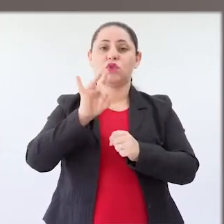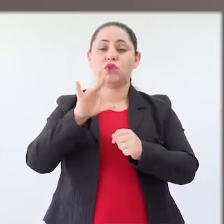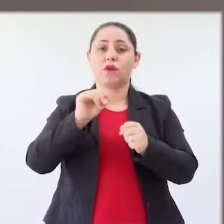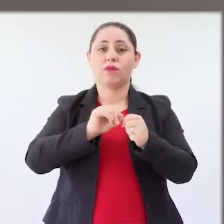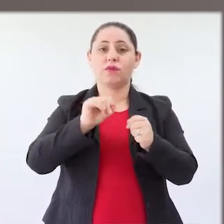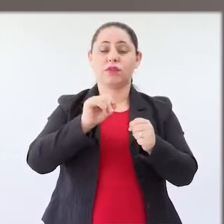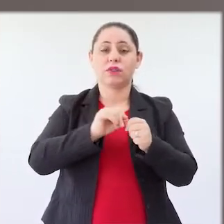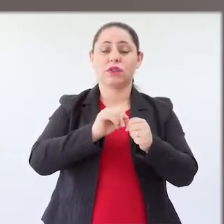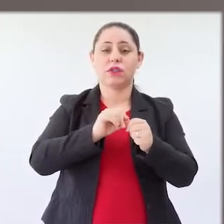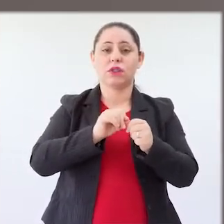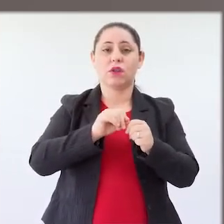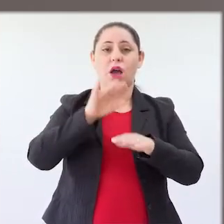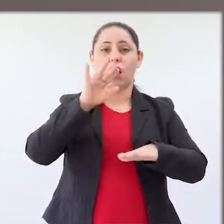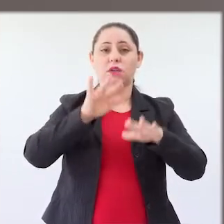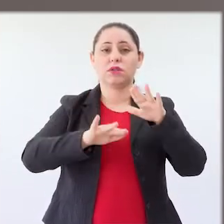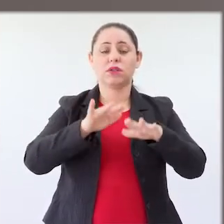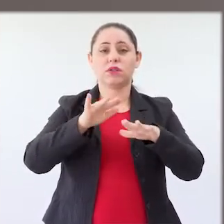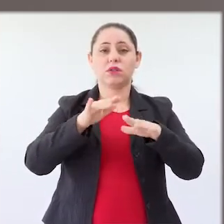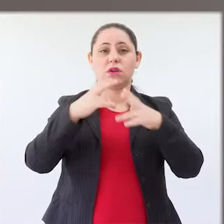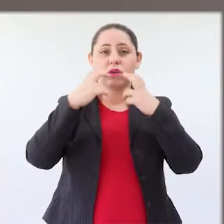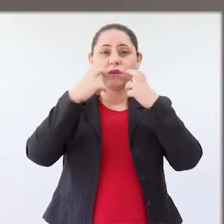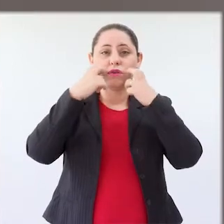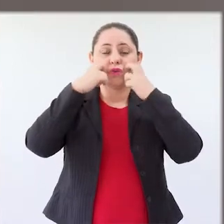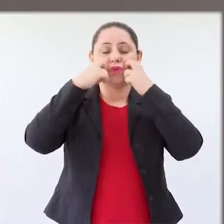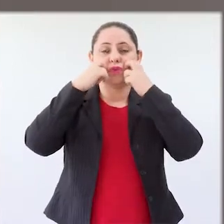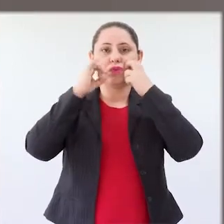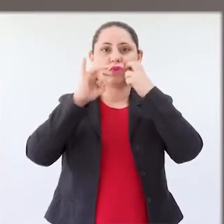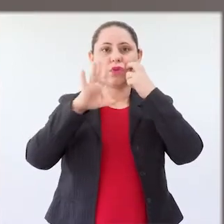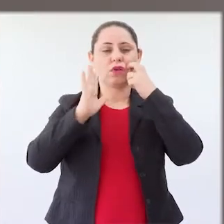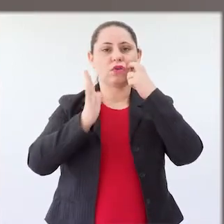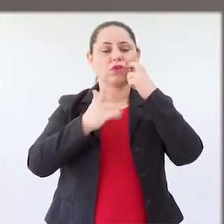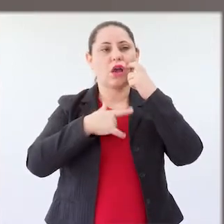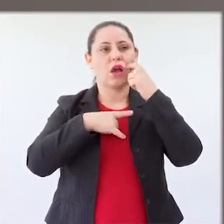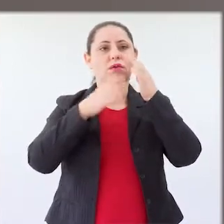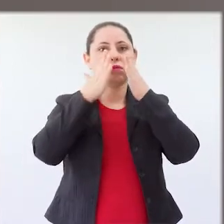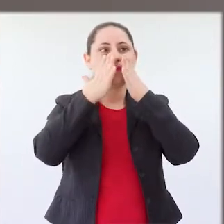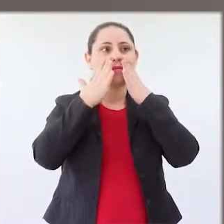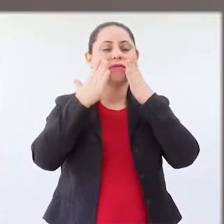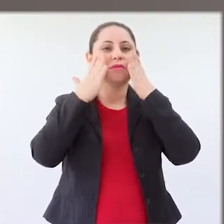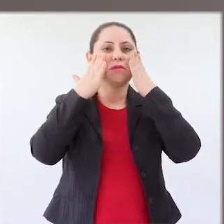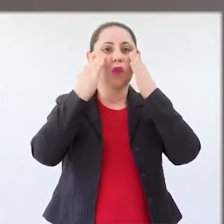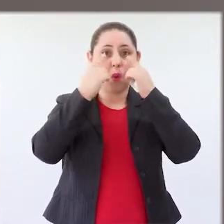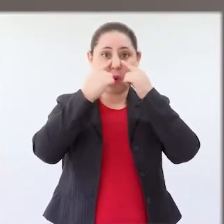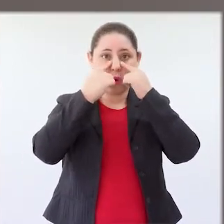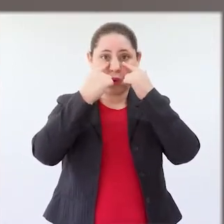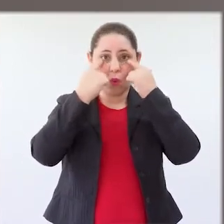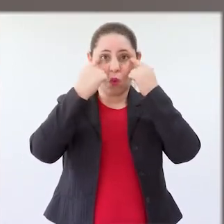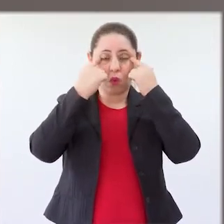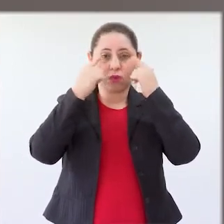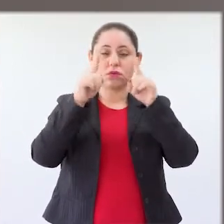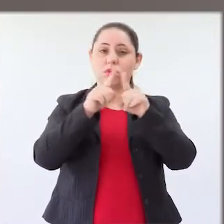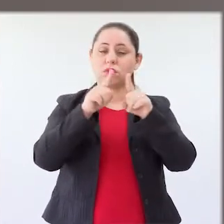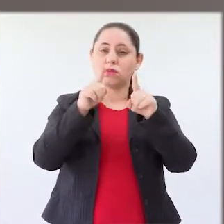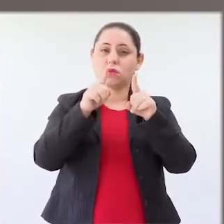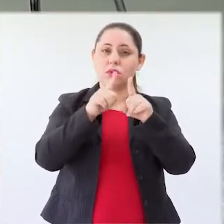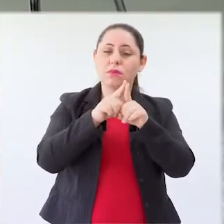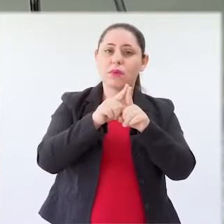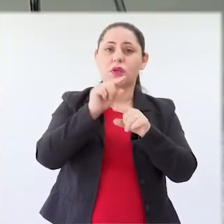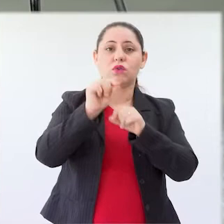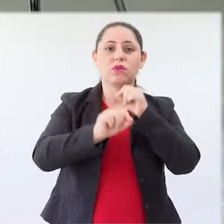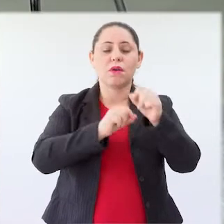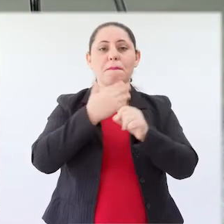Só realizando um preenchimento, às vezes, mínimo, de zigomático, ele já consegue fazer uma hidratação até em volta dos